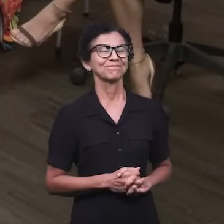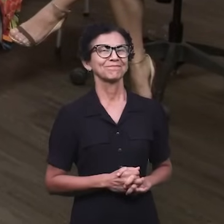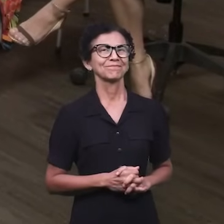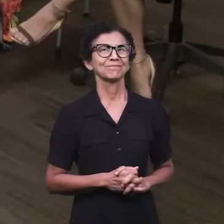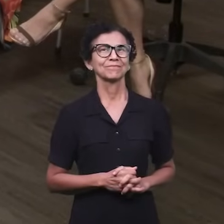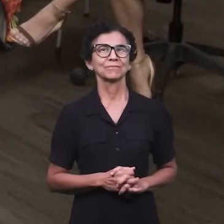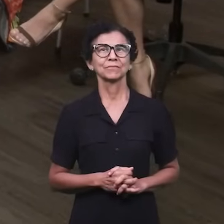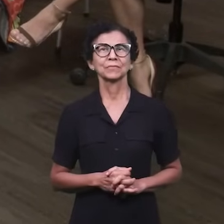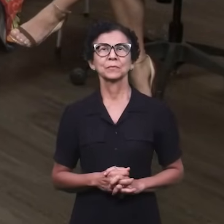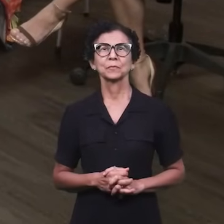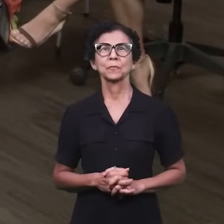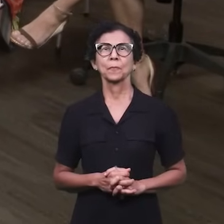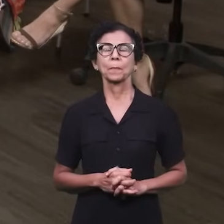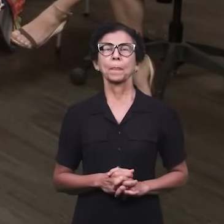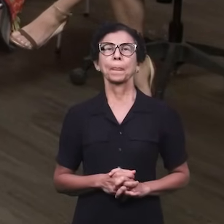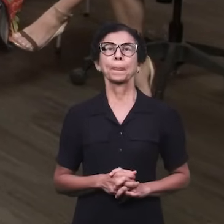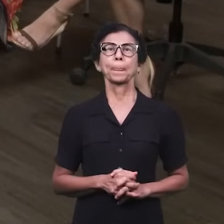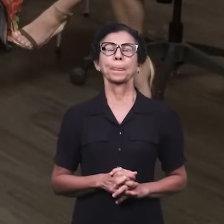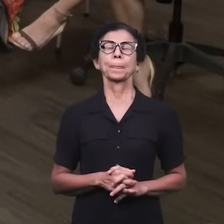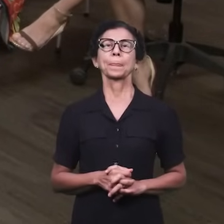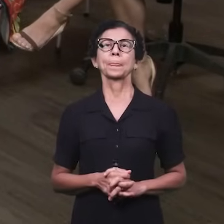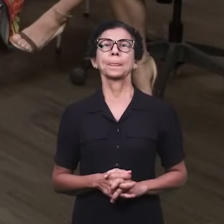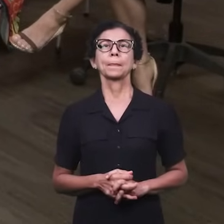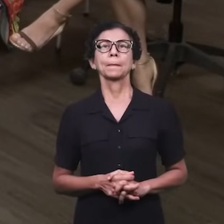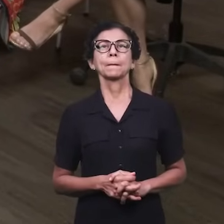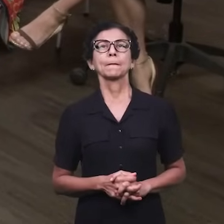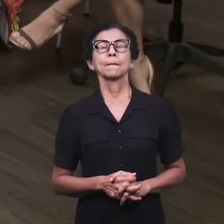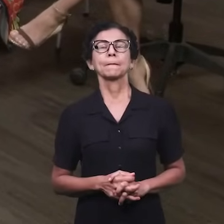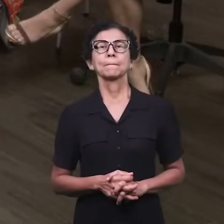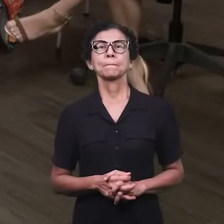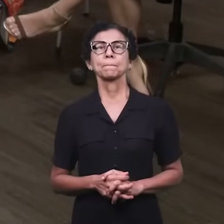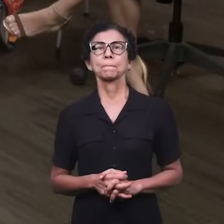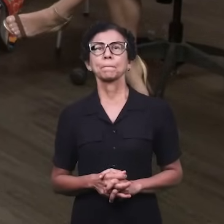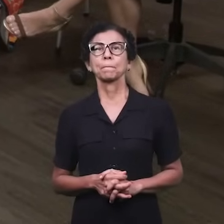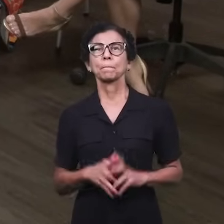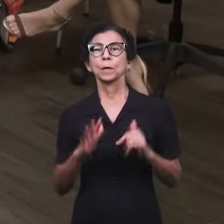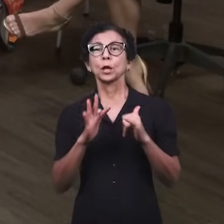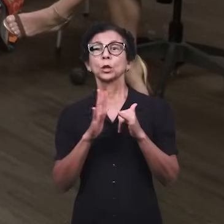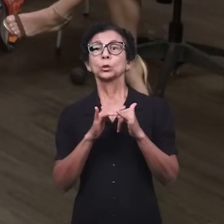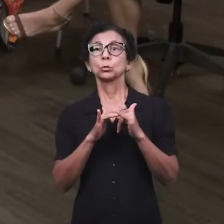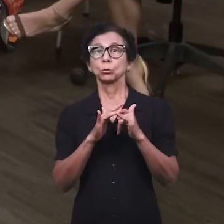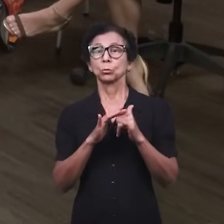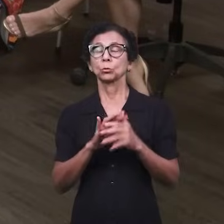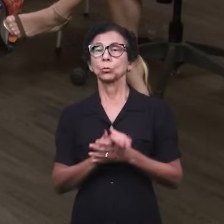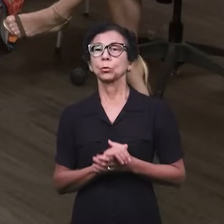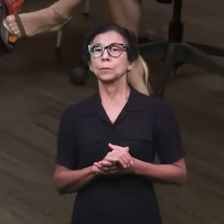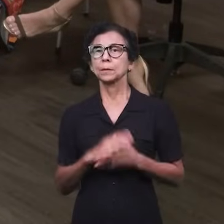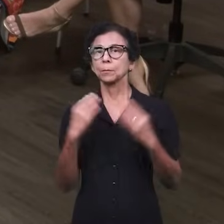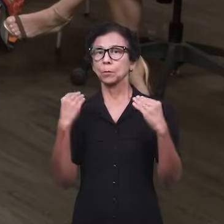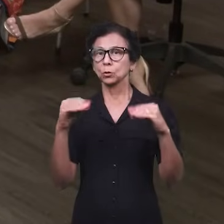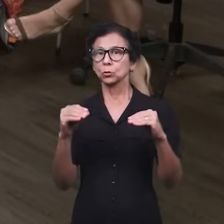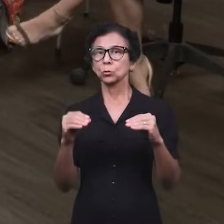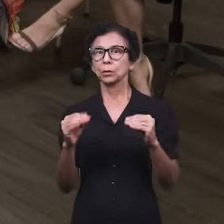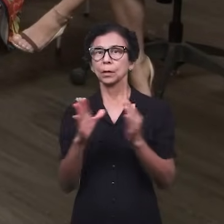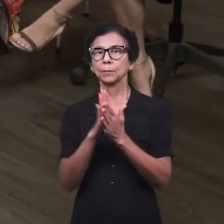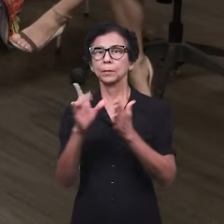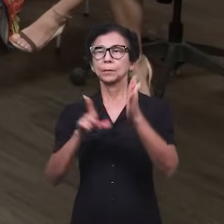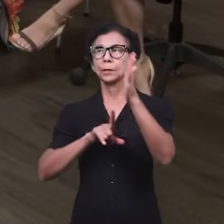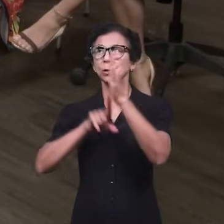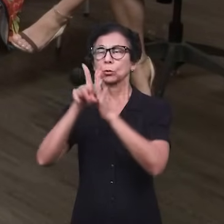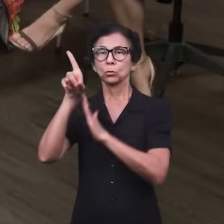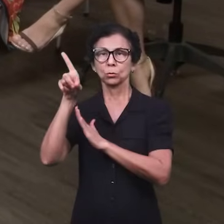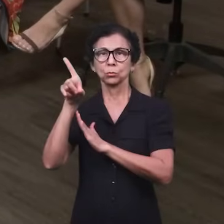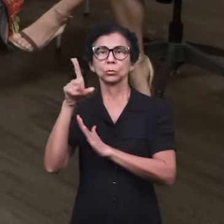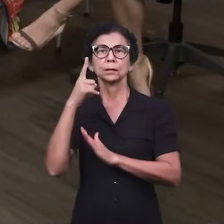os jovens que estão aqui dentro do canal né para quem tiver assistindo pelo canal do YouTube você pode colocar lá nos dias da Mocidade consulta a palavra vai